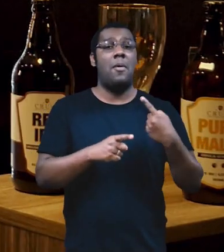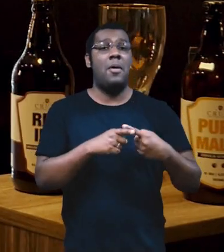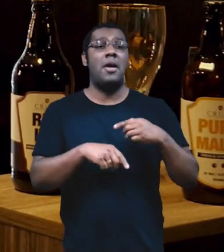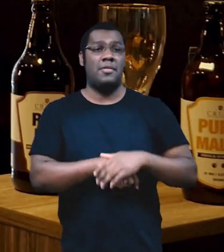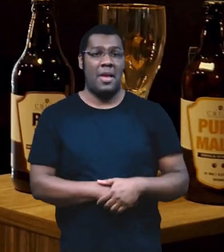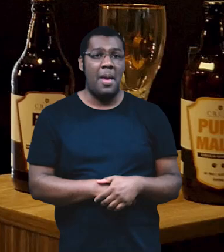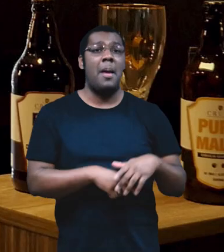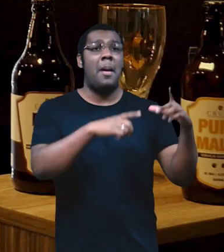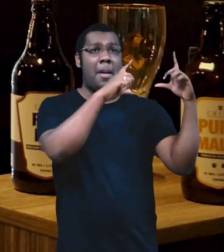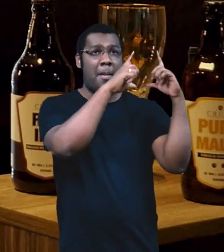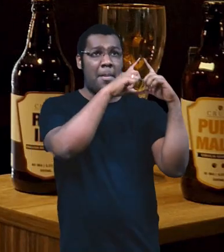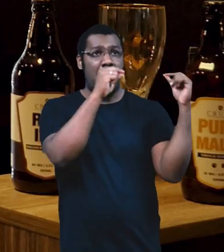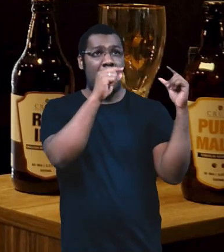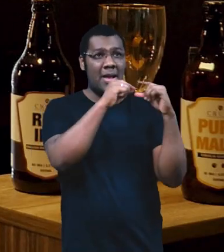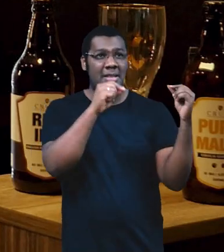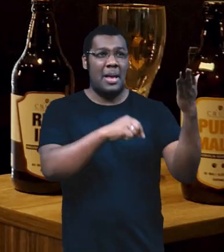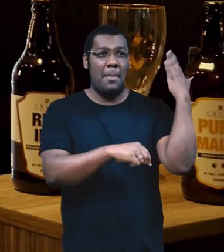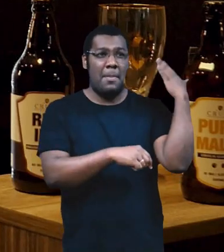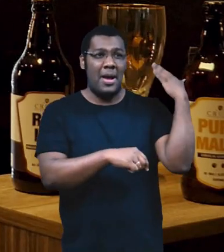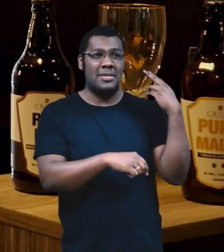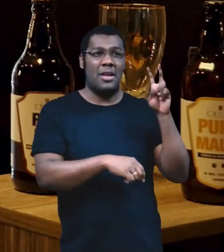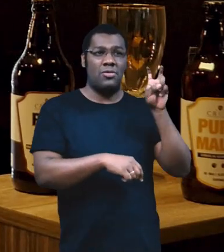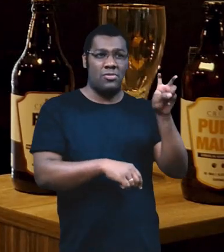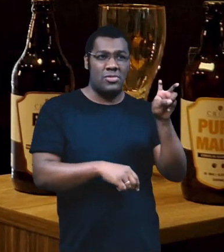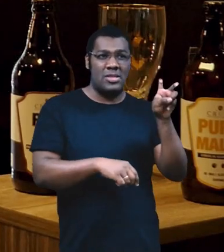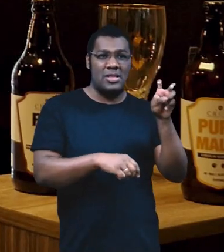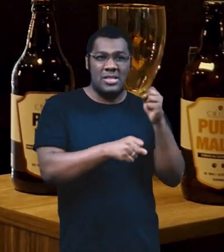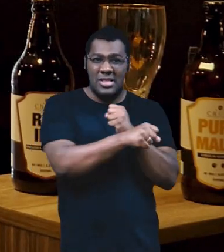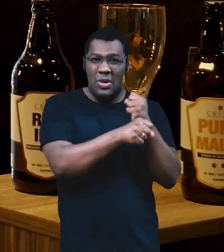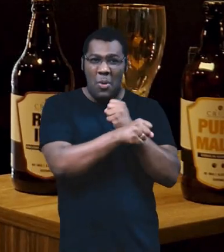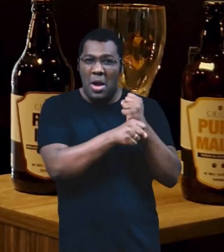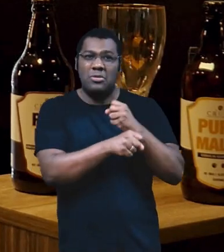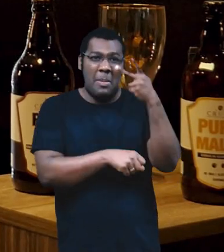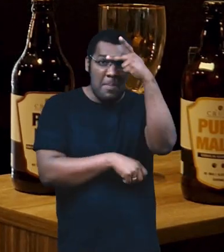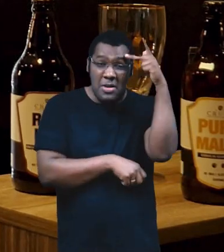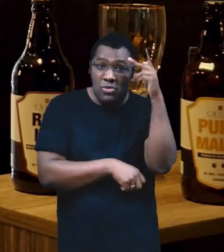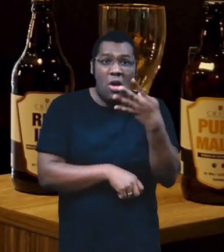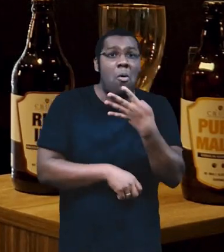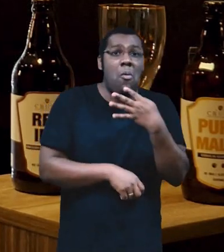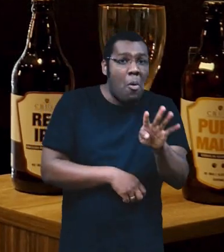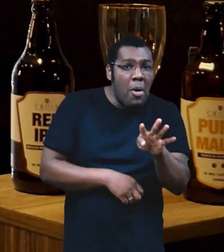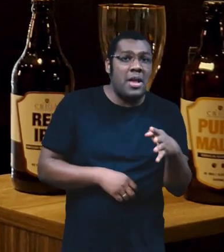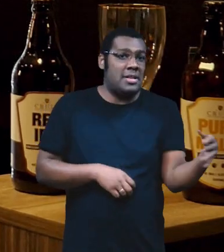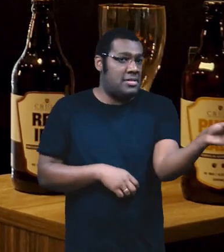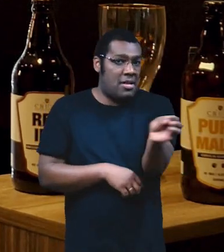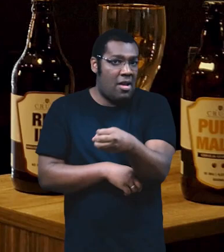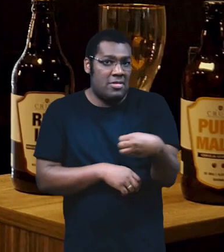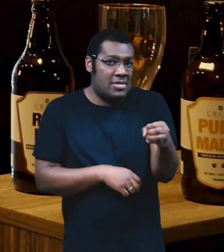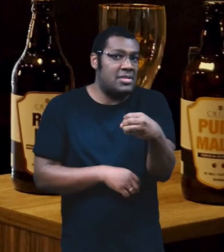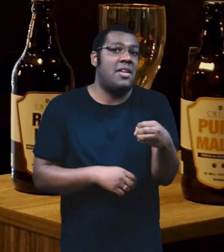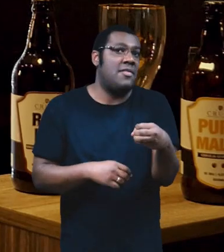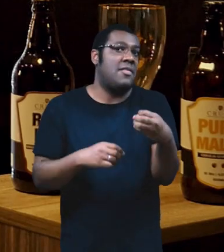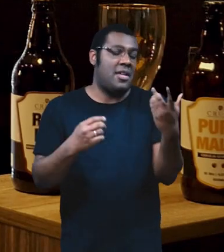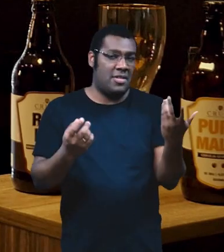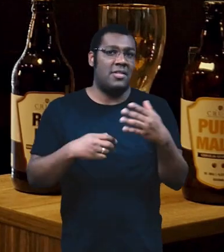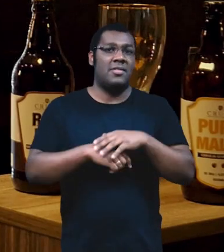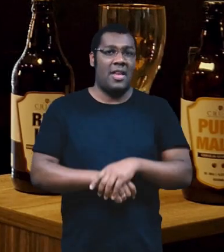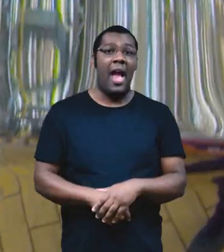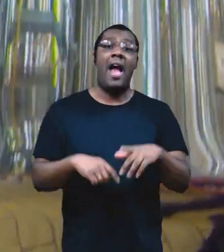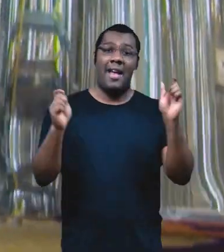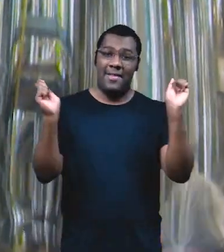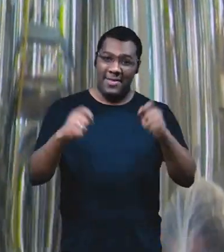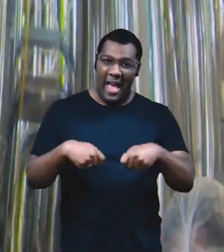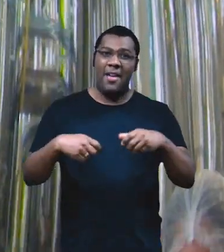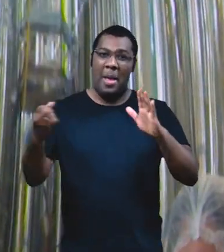mercado que até 5 anos atrás você nem ouvia falar de cerveja artesanal. Então a gente ainda acredita bastante no potencial do mercado aqui para desenvolver a